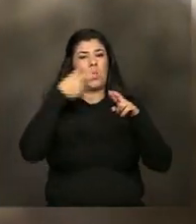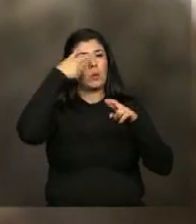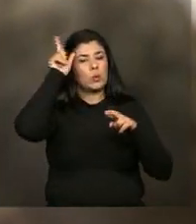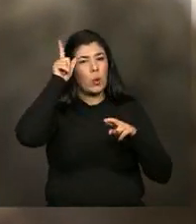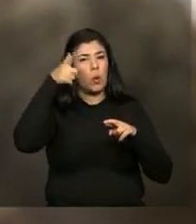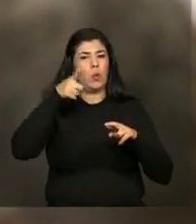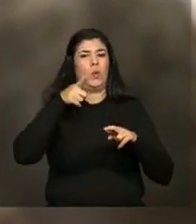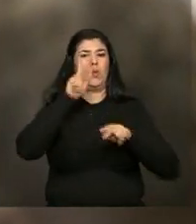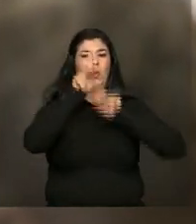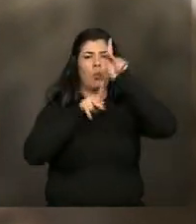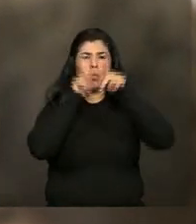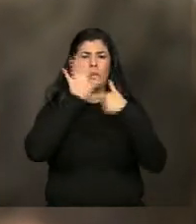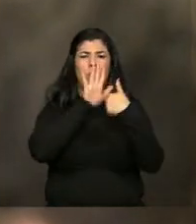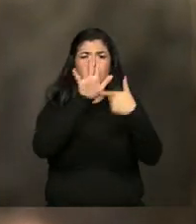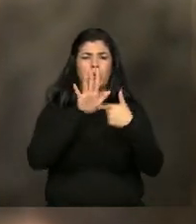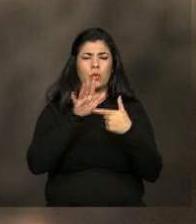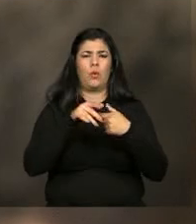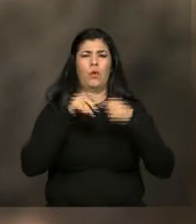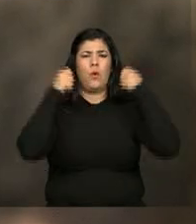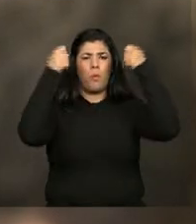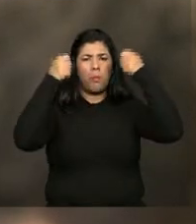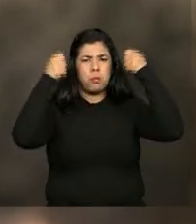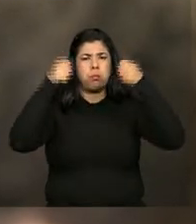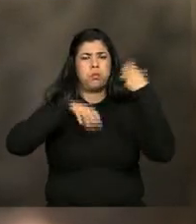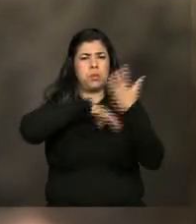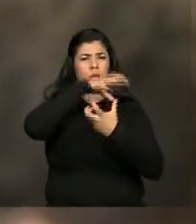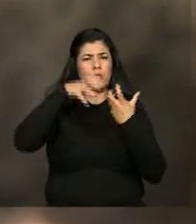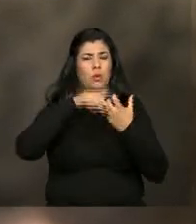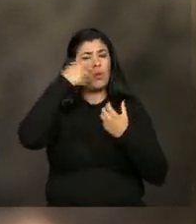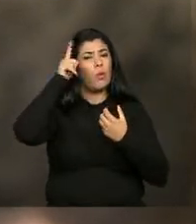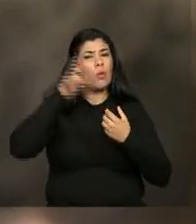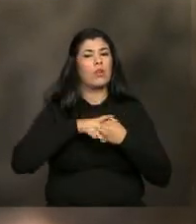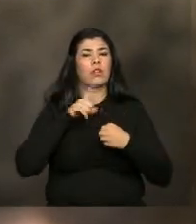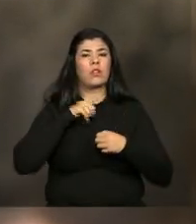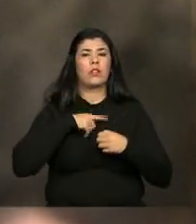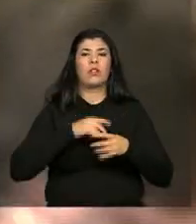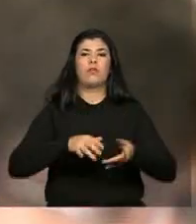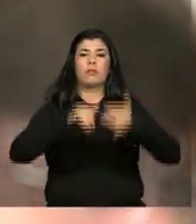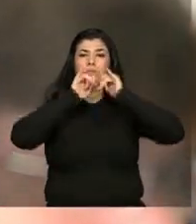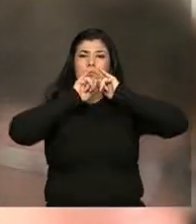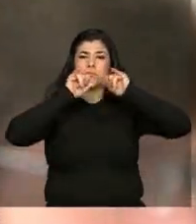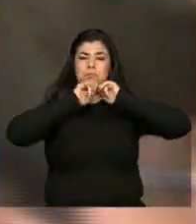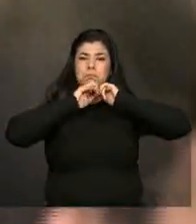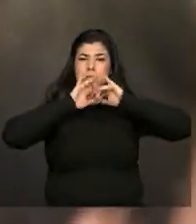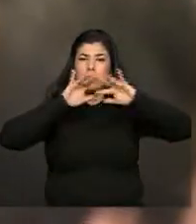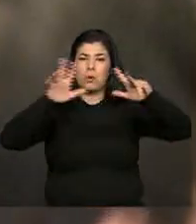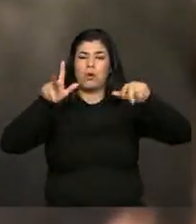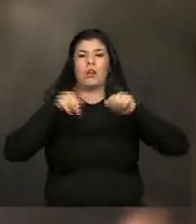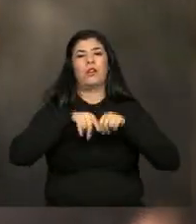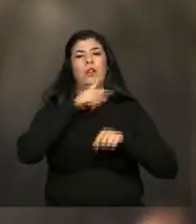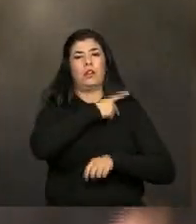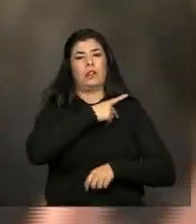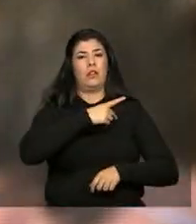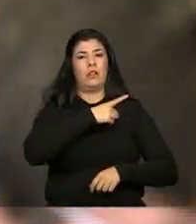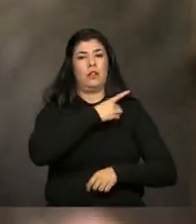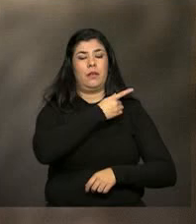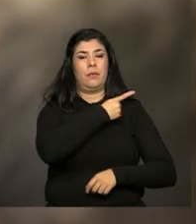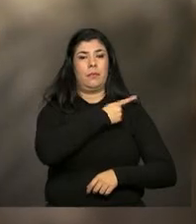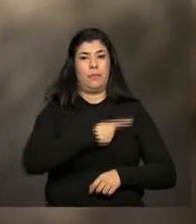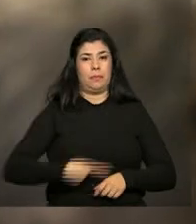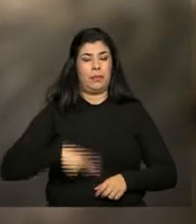ontem durante o discurso discurso não é o pronunciamento a presidente na televisão e Se